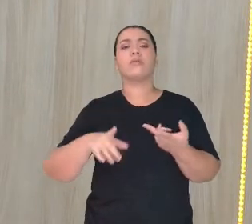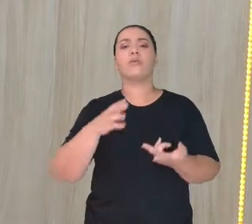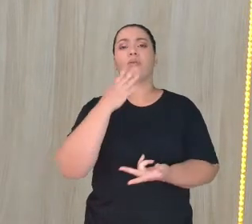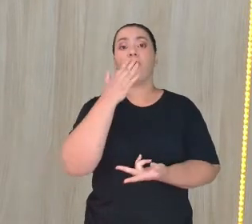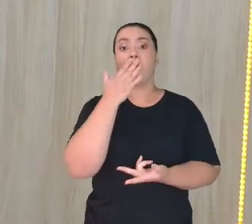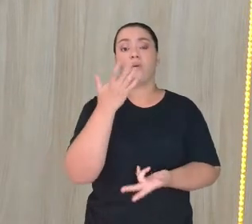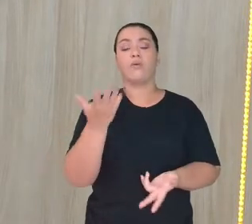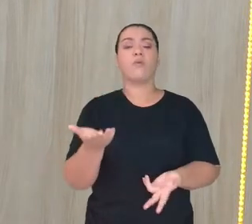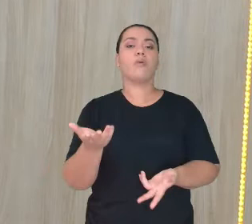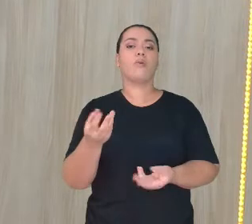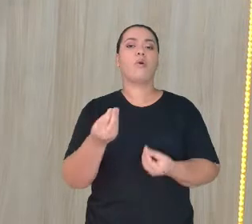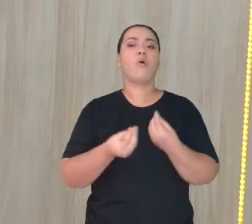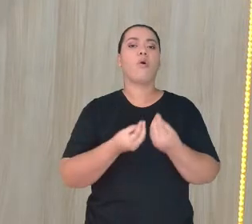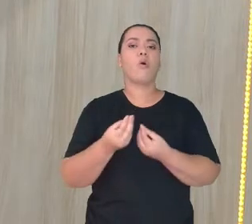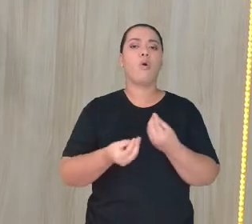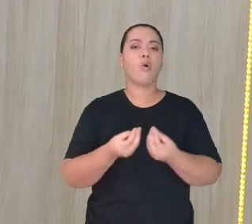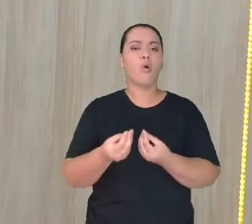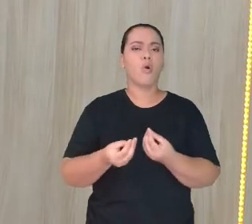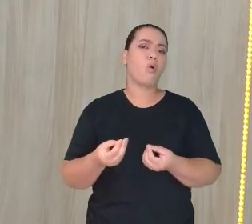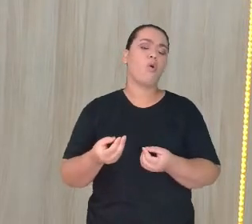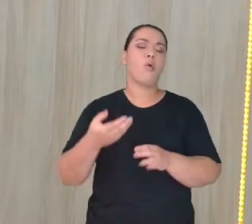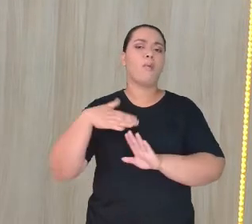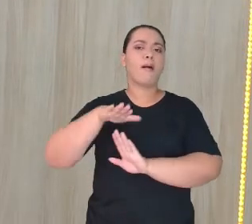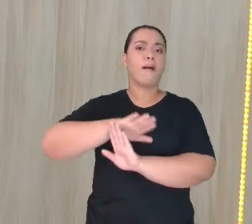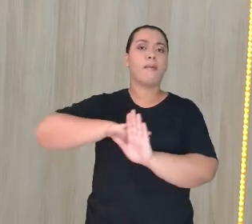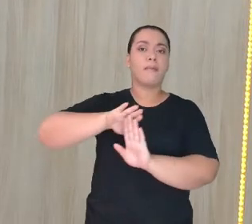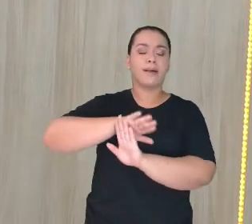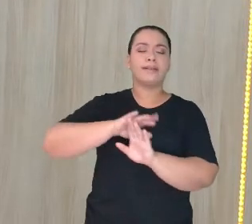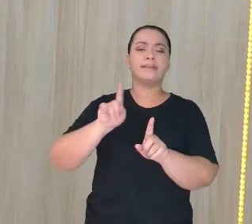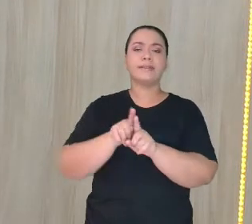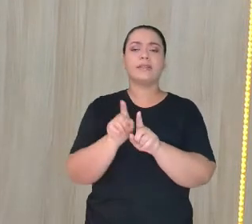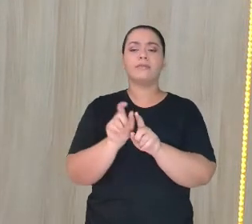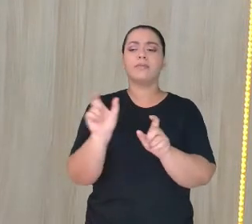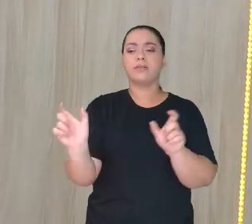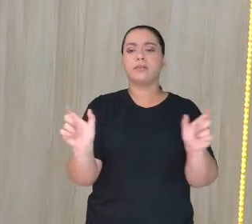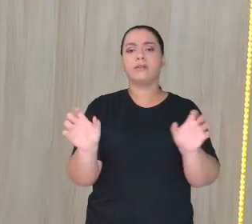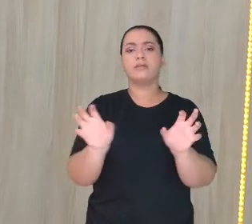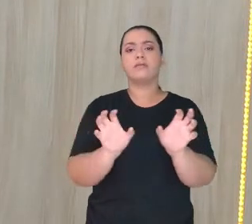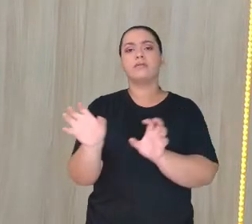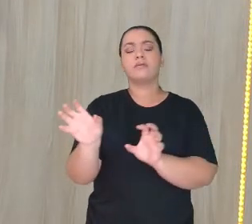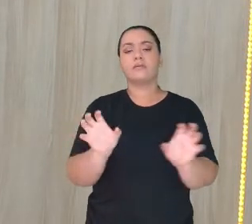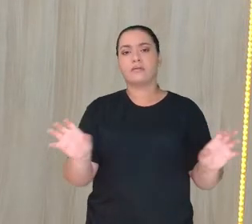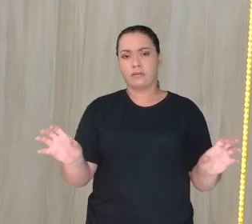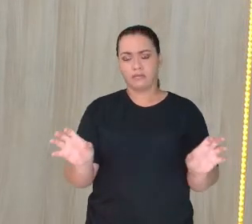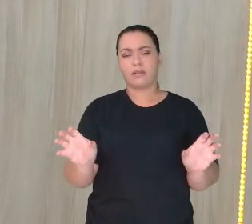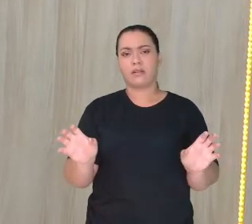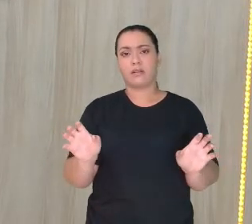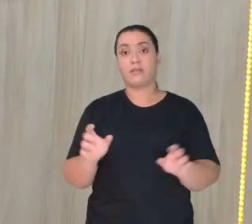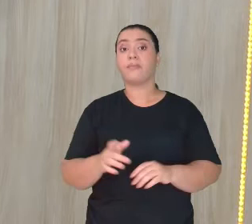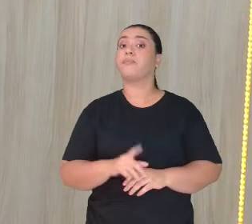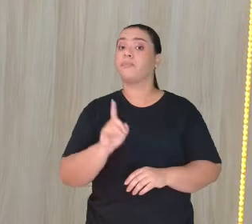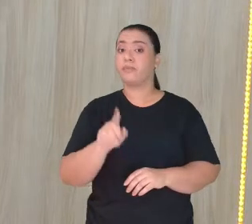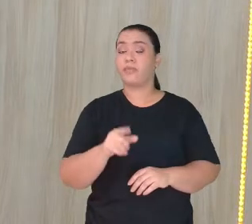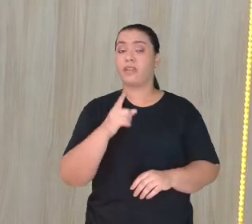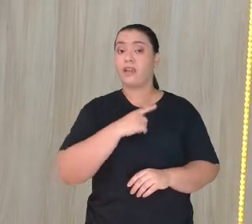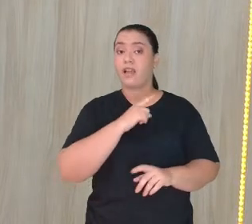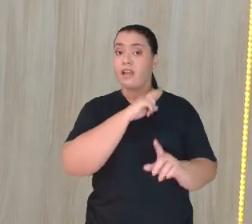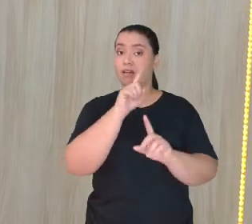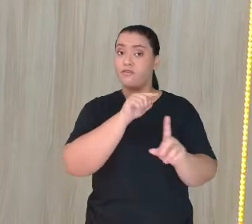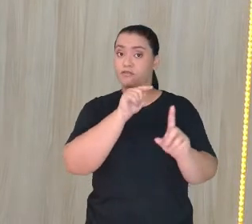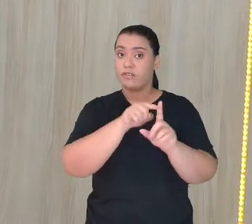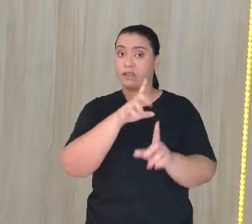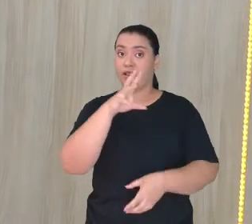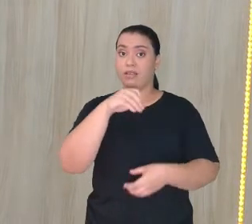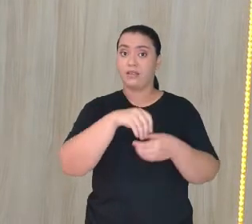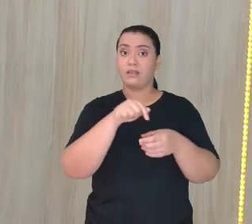o fundo, o espaçamento. Todos esses elementos, eles não são ao acaso. Eles têm uma finalidade